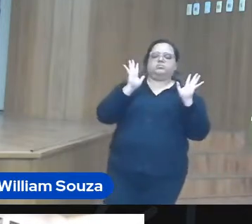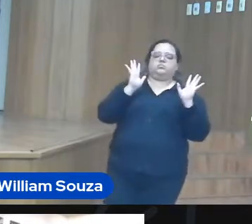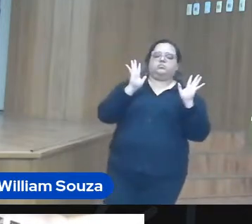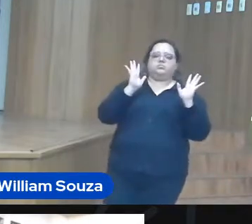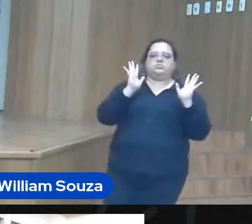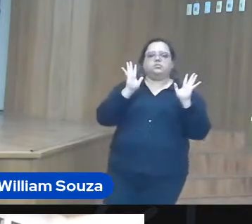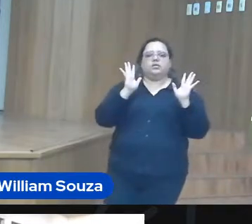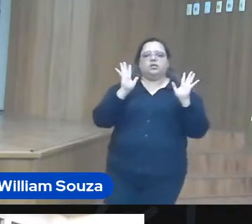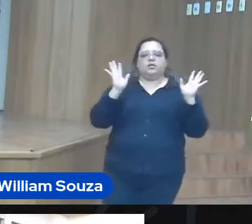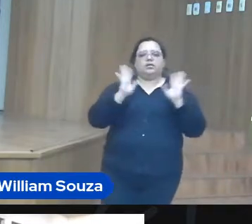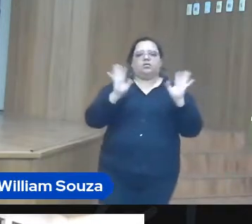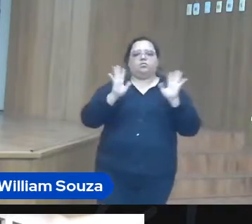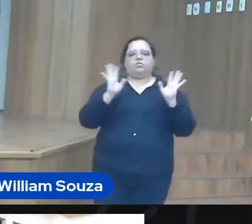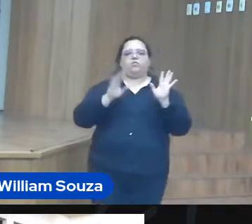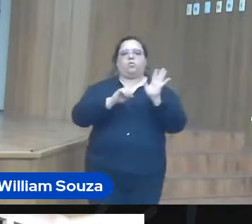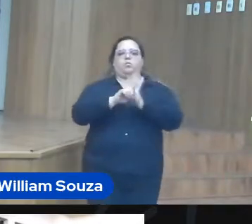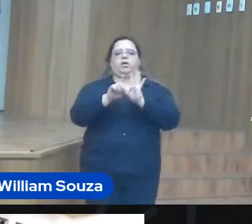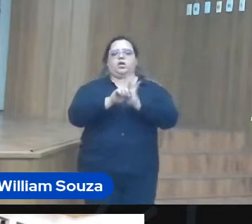não vou questionar.